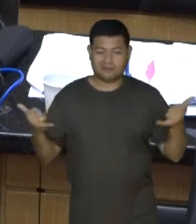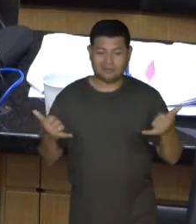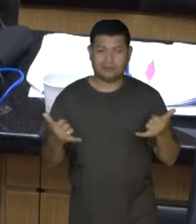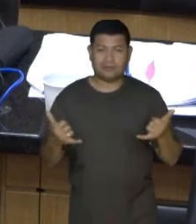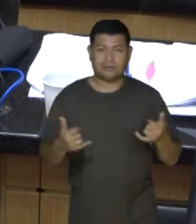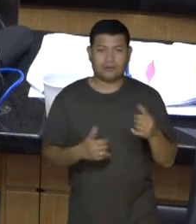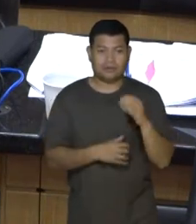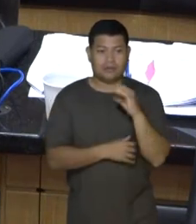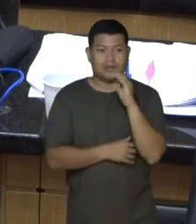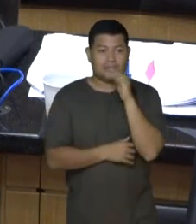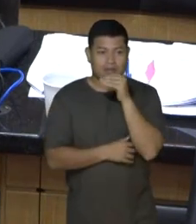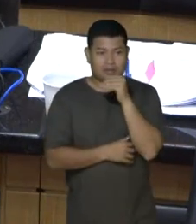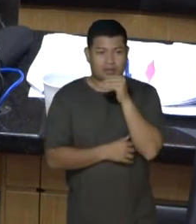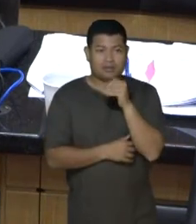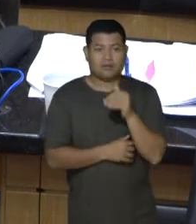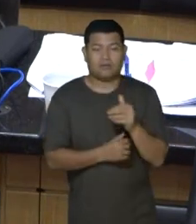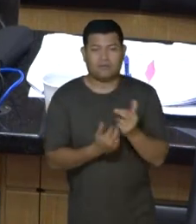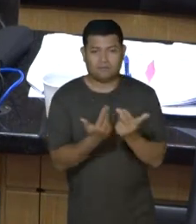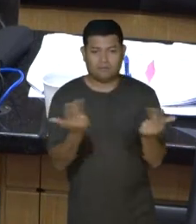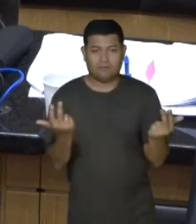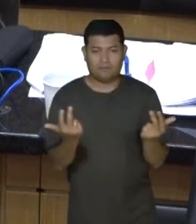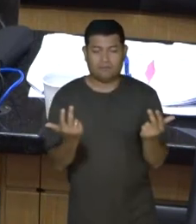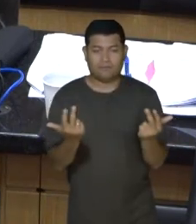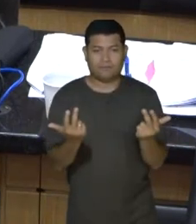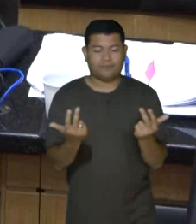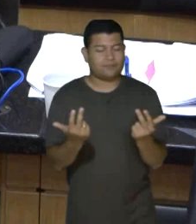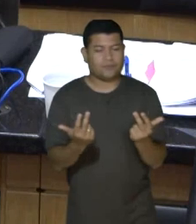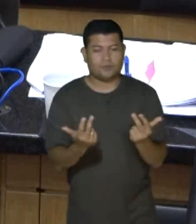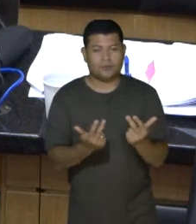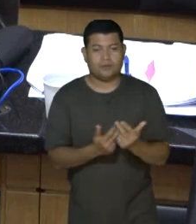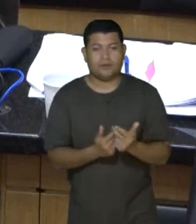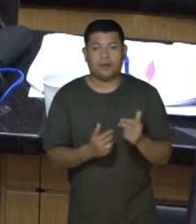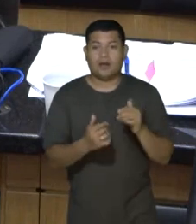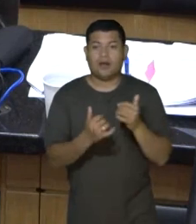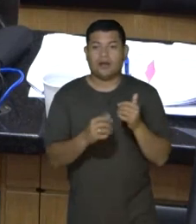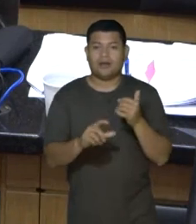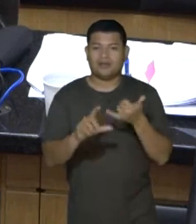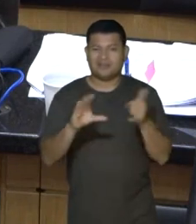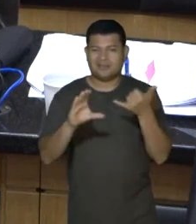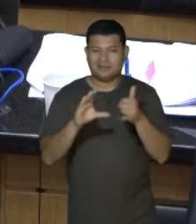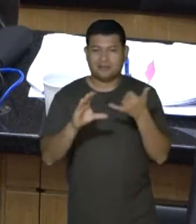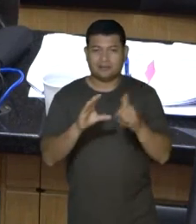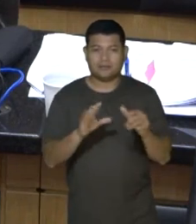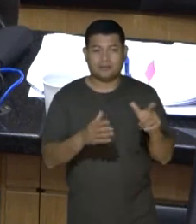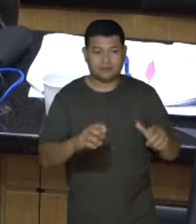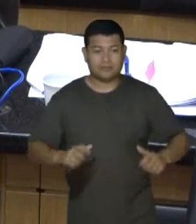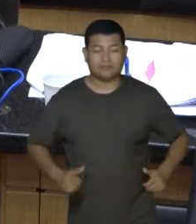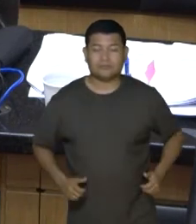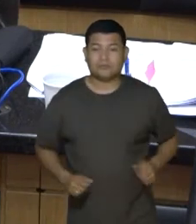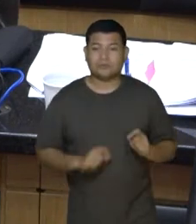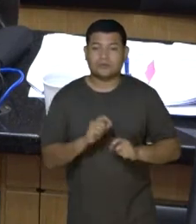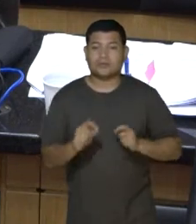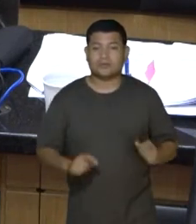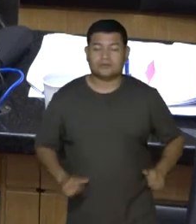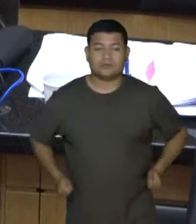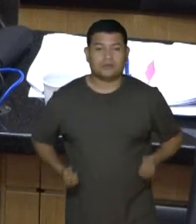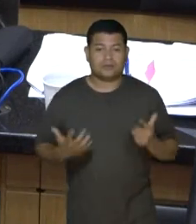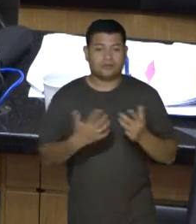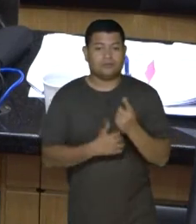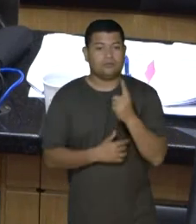Celesc, sem falar em cooperativas, gerou um prejuízo de 1,3 bilhões de reais. E